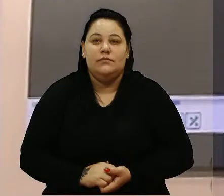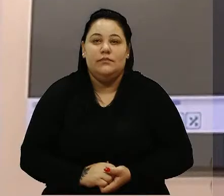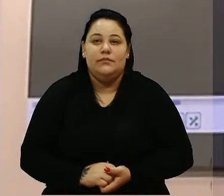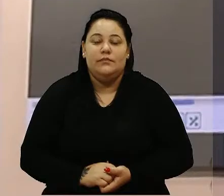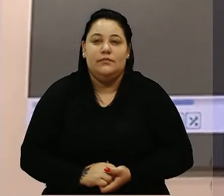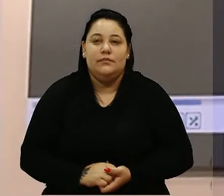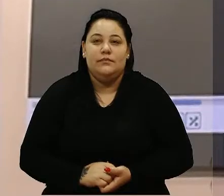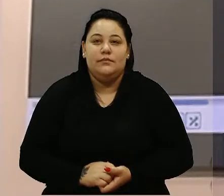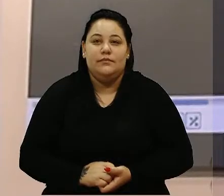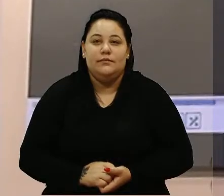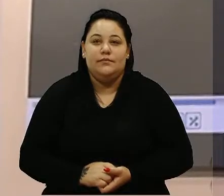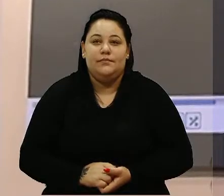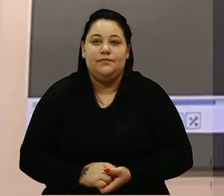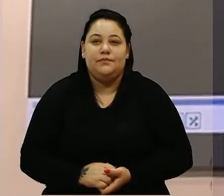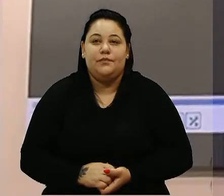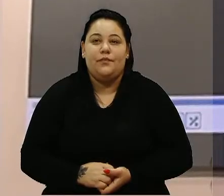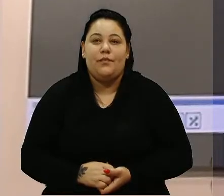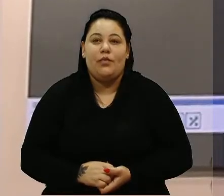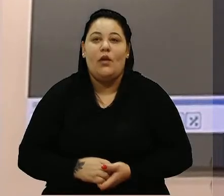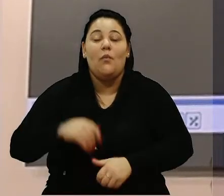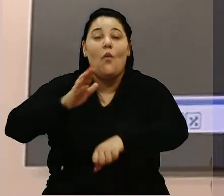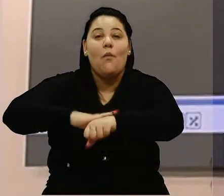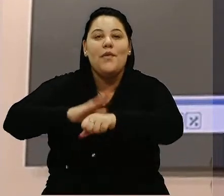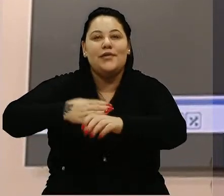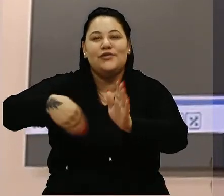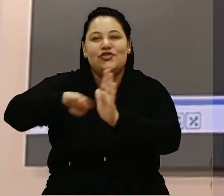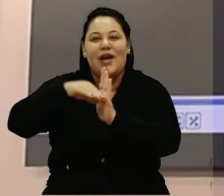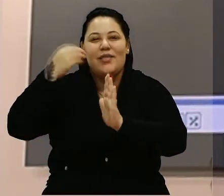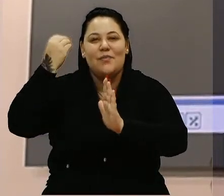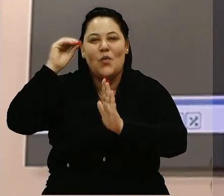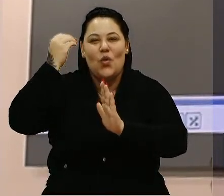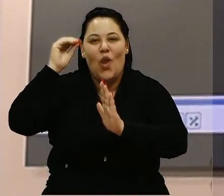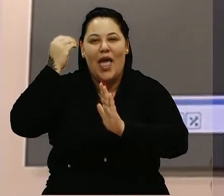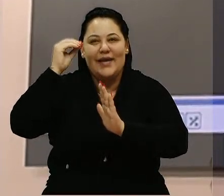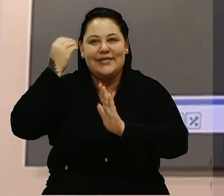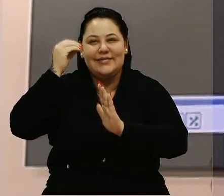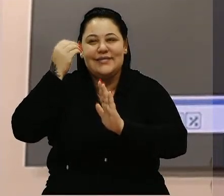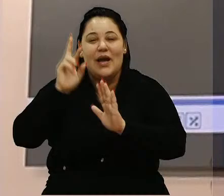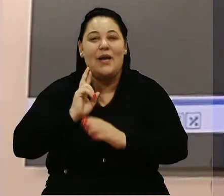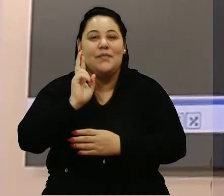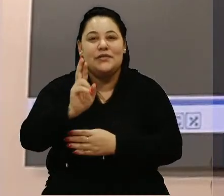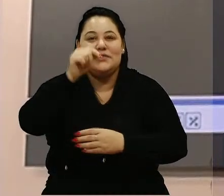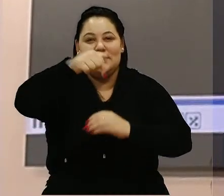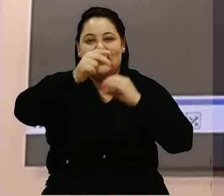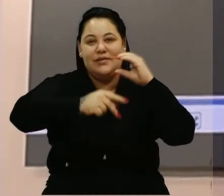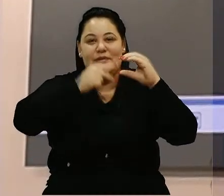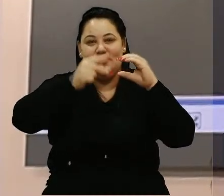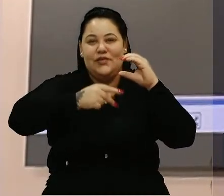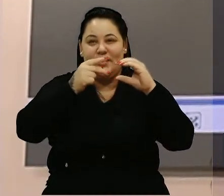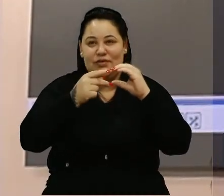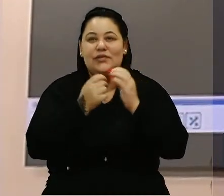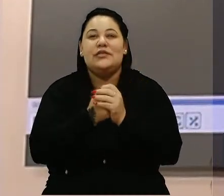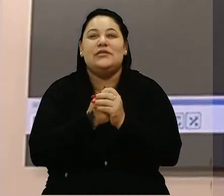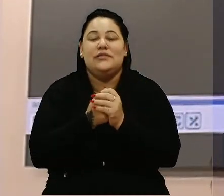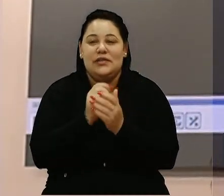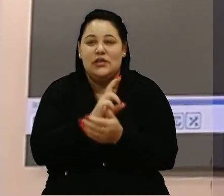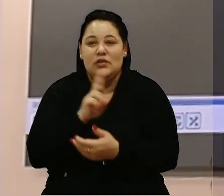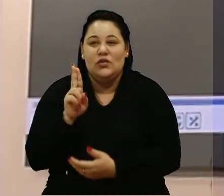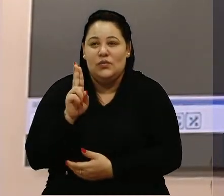No momento da nossa chegada lá em Porto Alegre, ressaltando, representando aqui a Câmara de Vereadores, em nome do nosso presidente